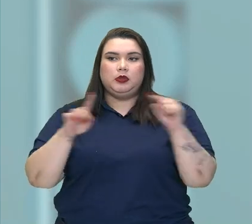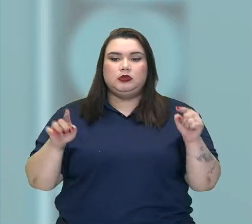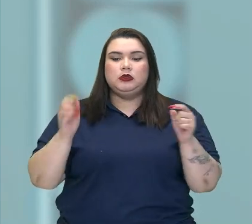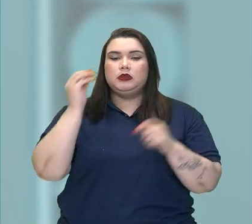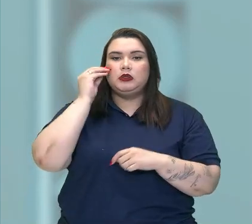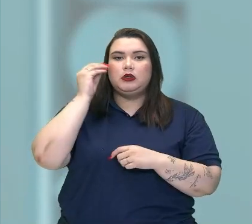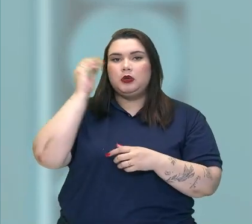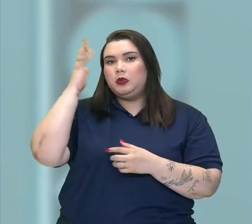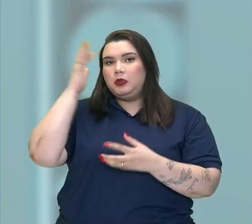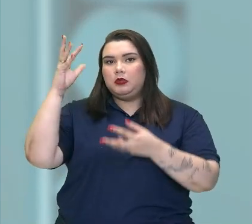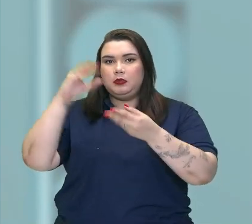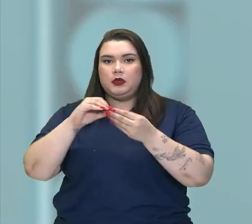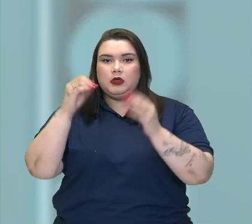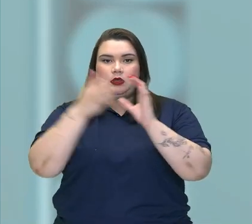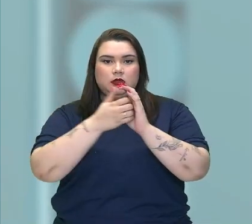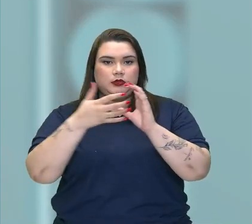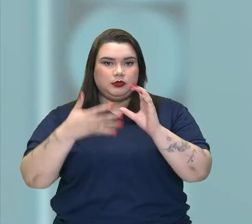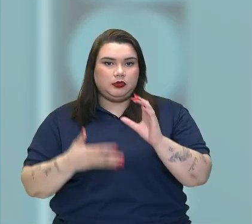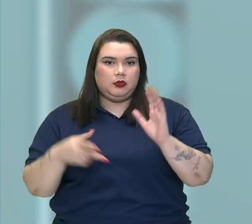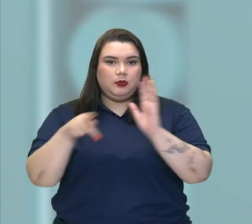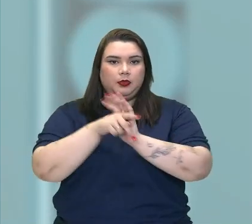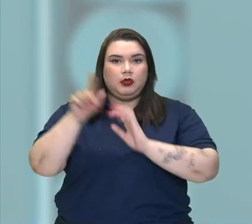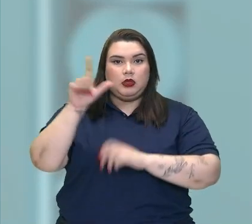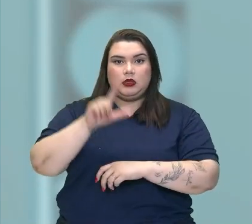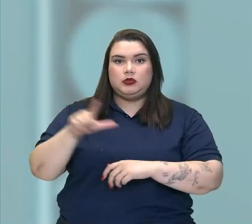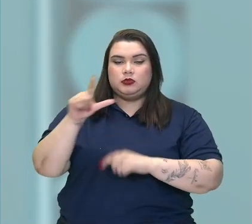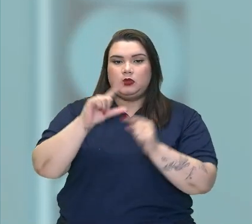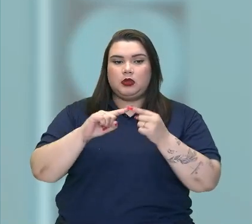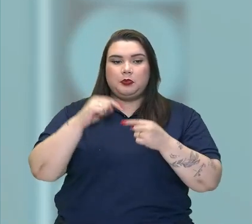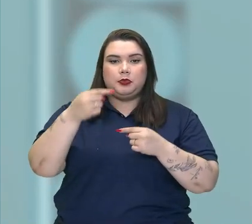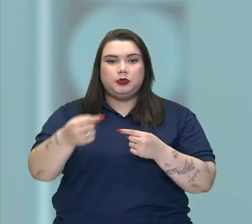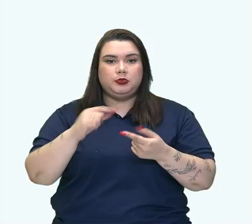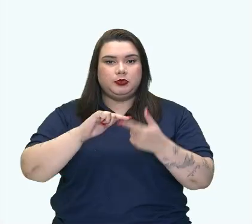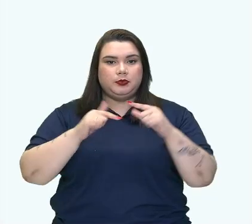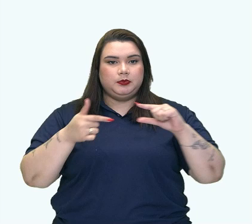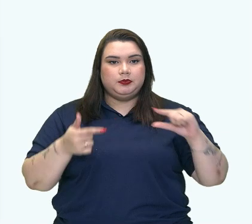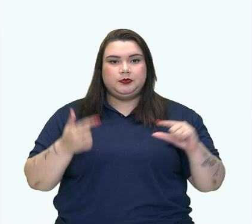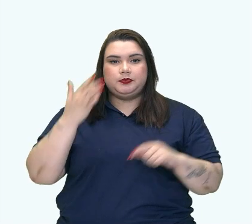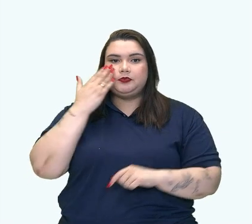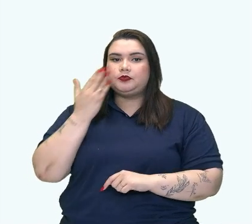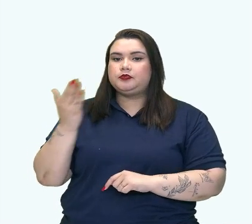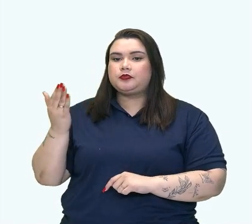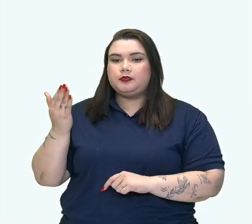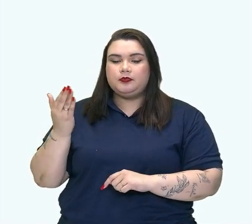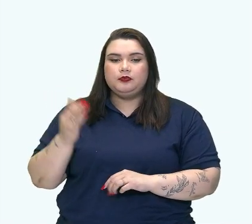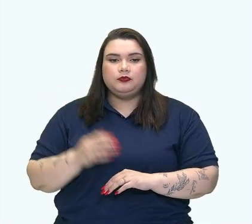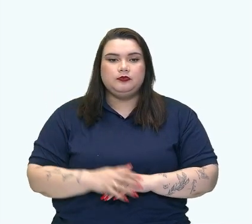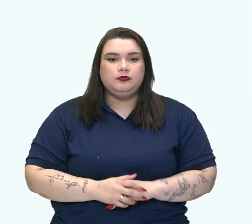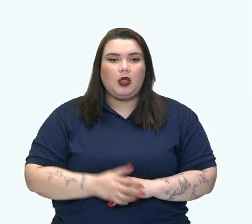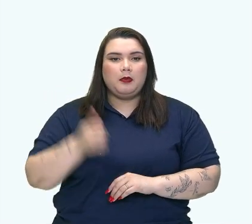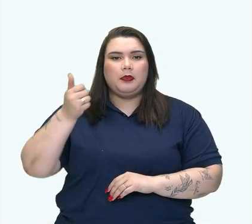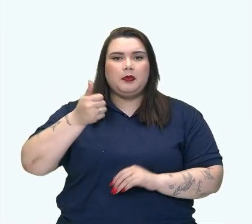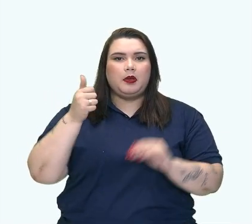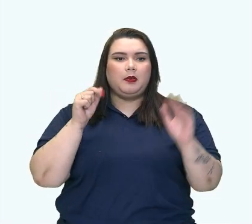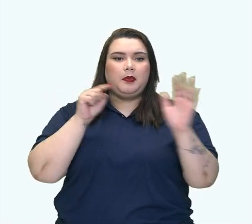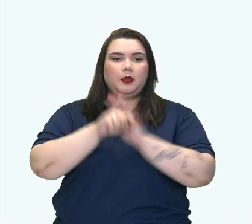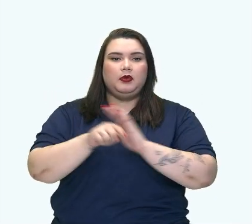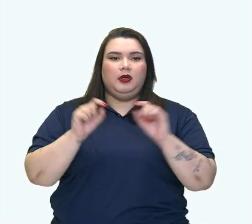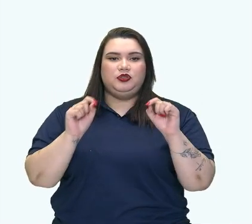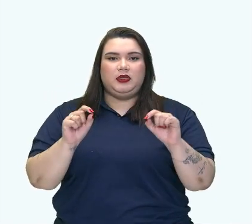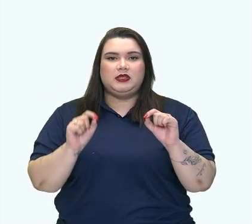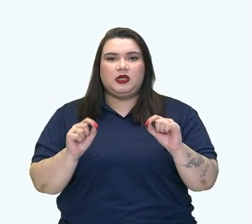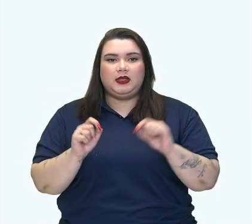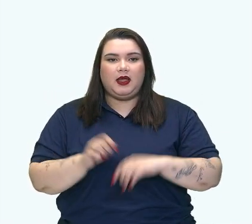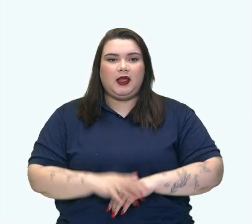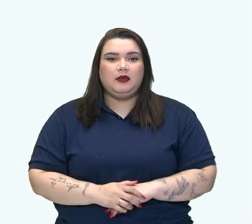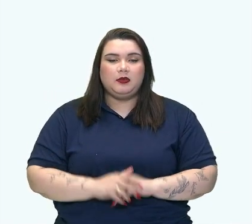as características e elementos da literatura da pós-modernidade. Então observem comigo. A primeira pergunta que nós precisamos fazer é: o